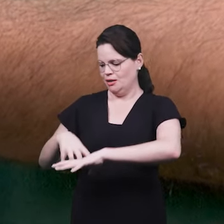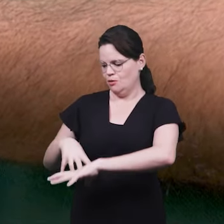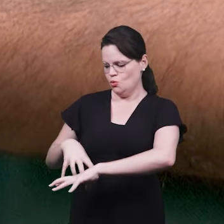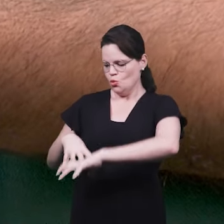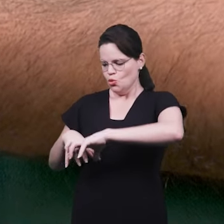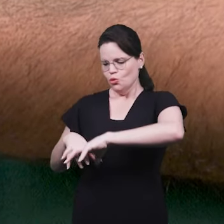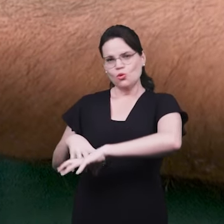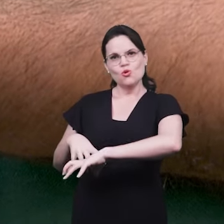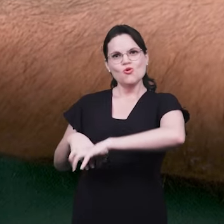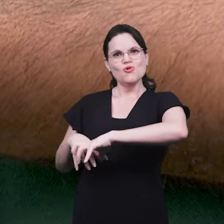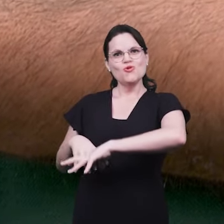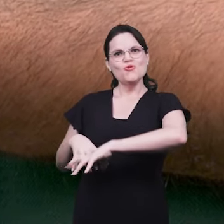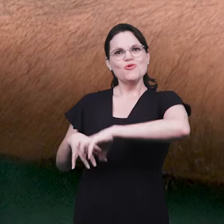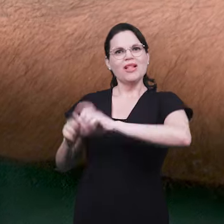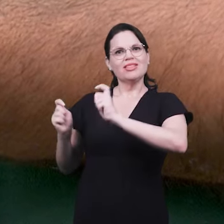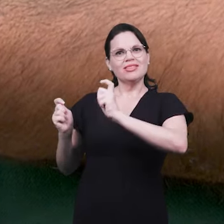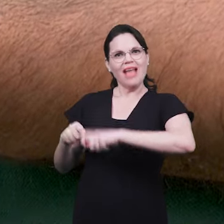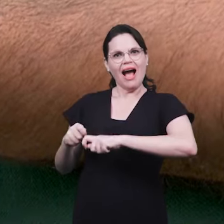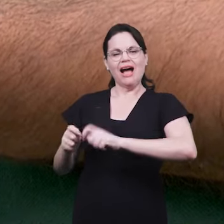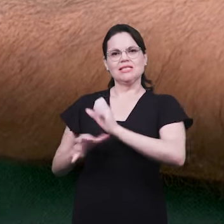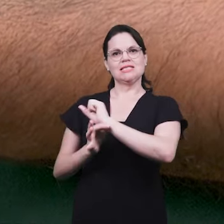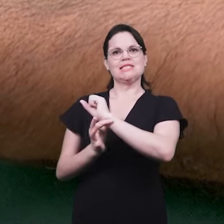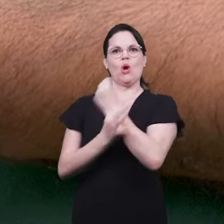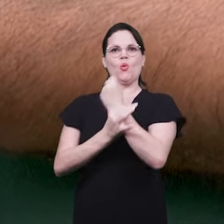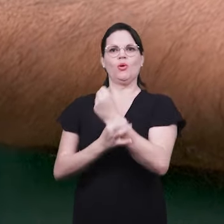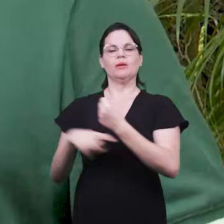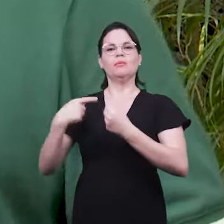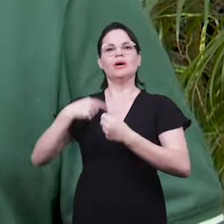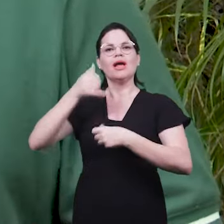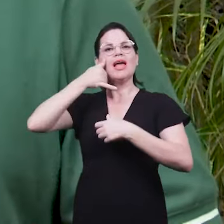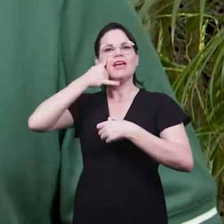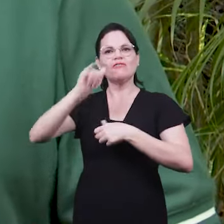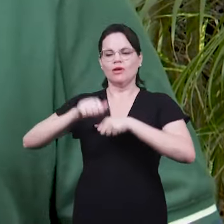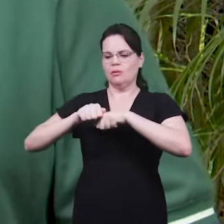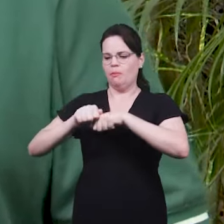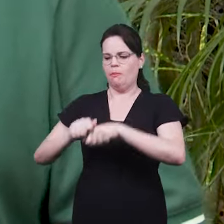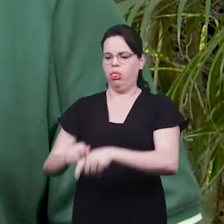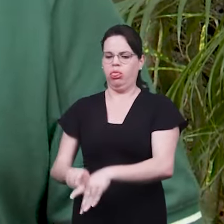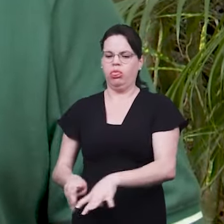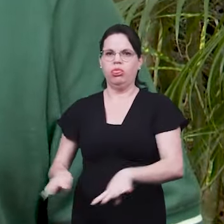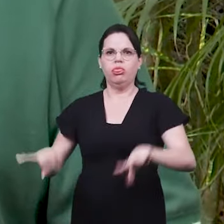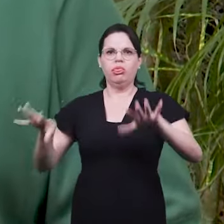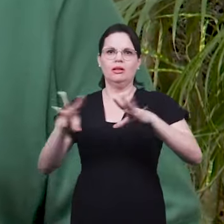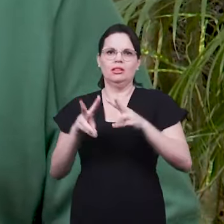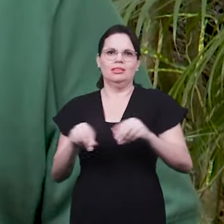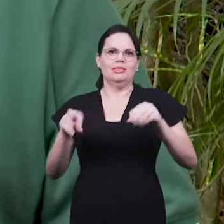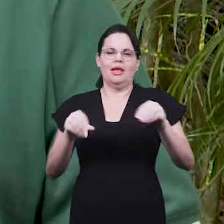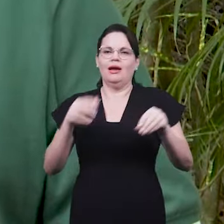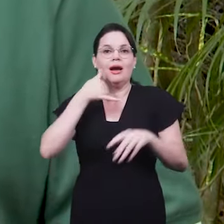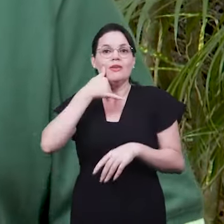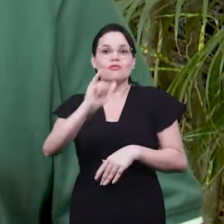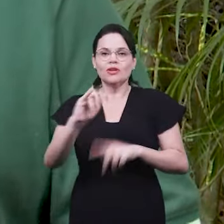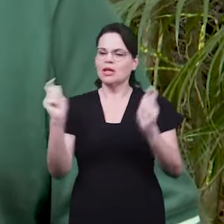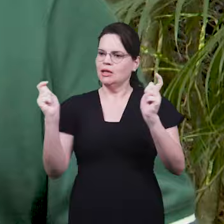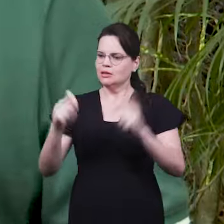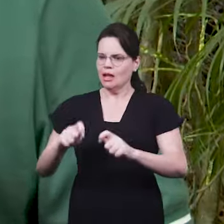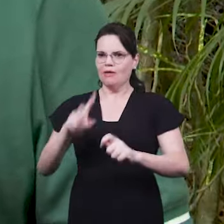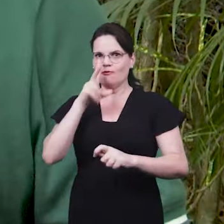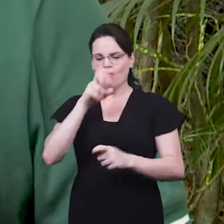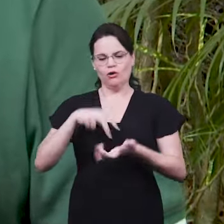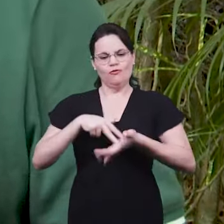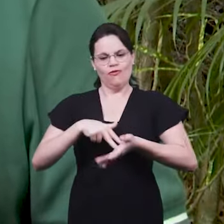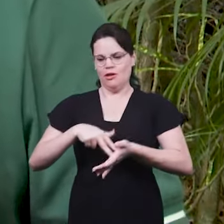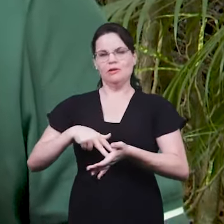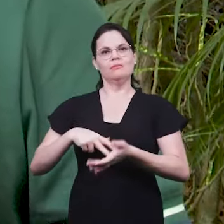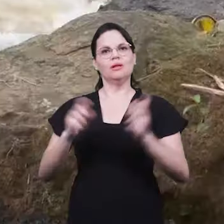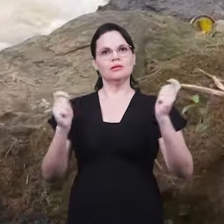também. E aí, eles entendem que o equilíbrio ambiental é muito importante na vida de cada um